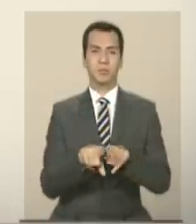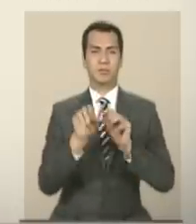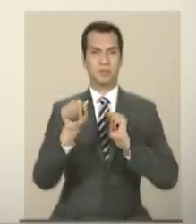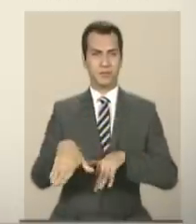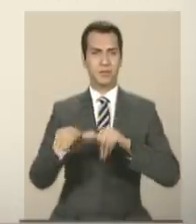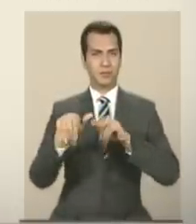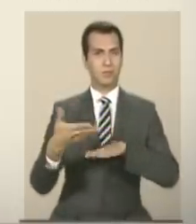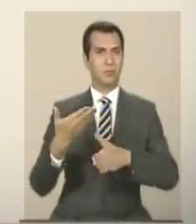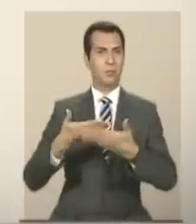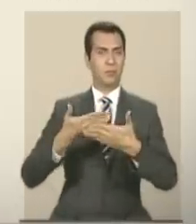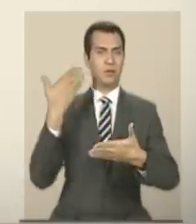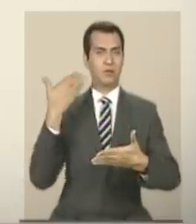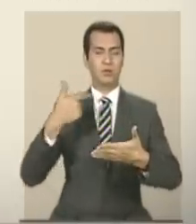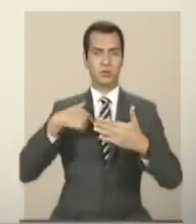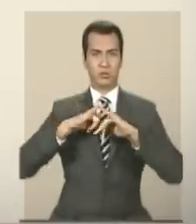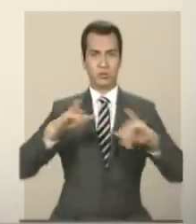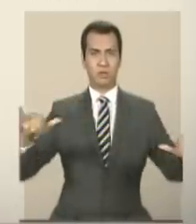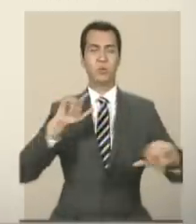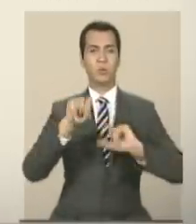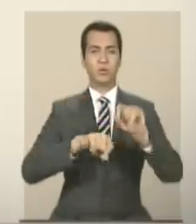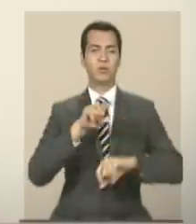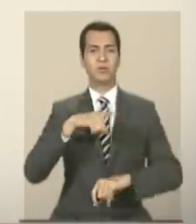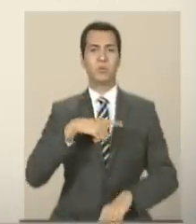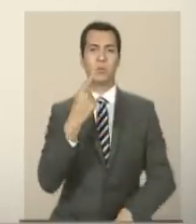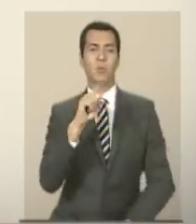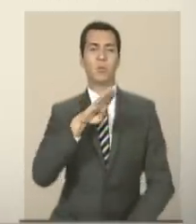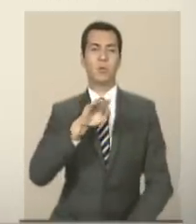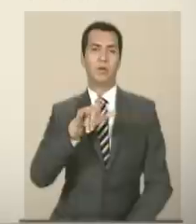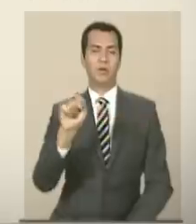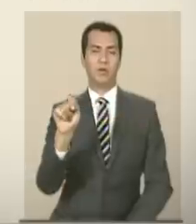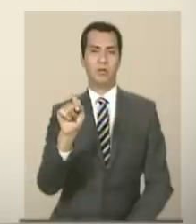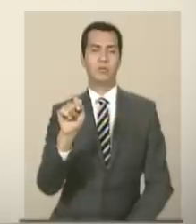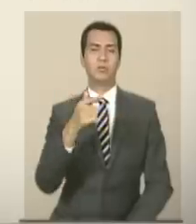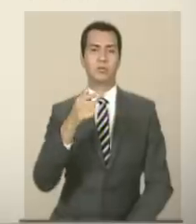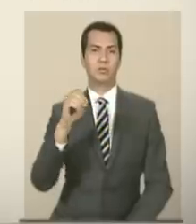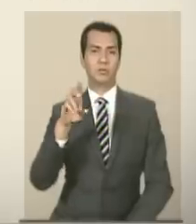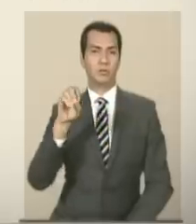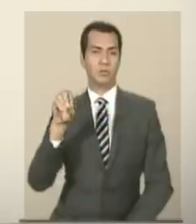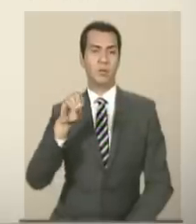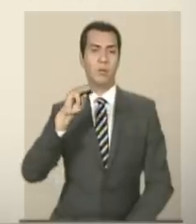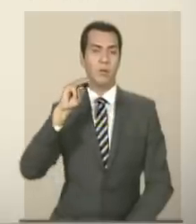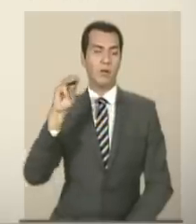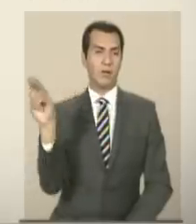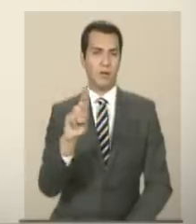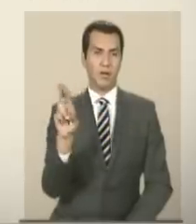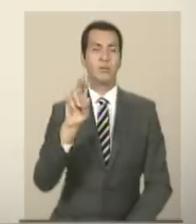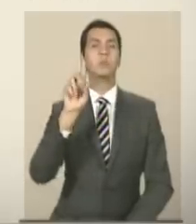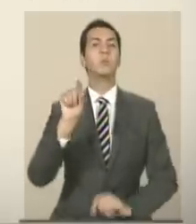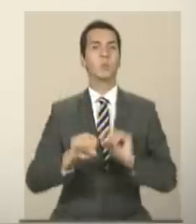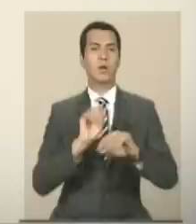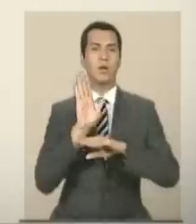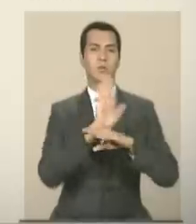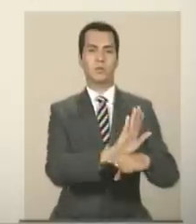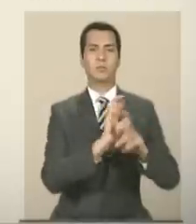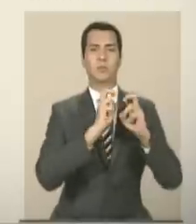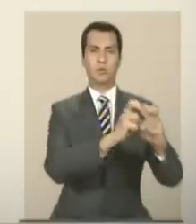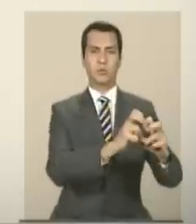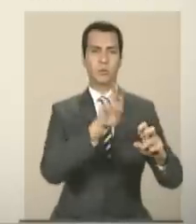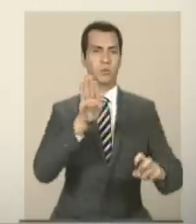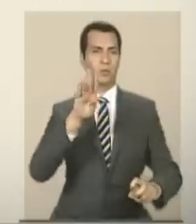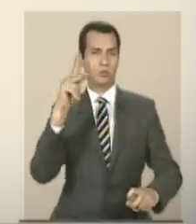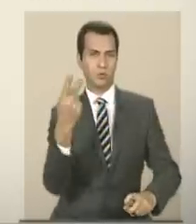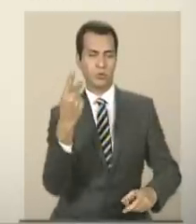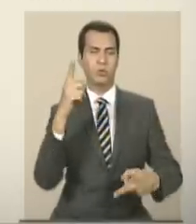bilhão e 750 milhões de reais para expansão e modernização da linha 1 do metrô de Belo Horizonte e a construção